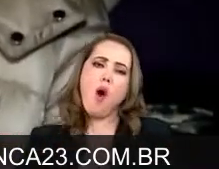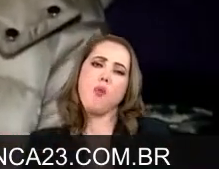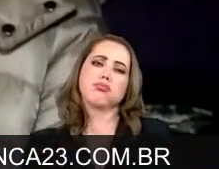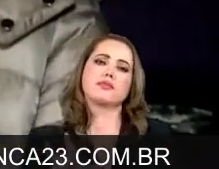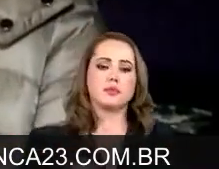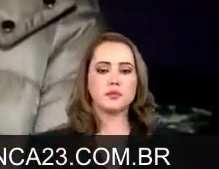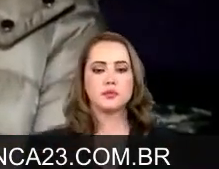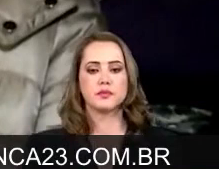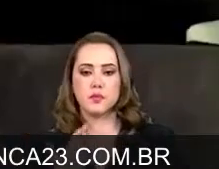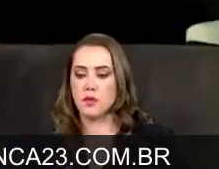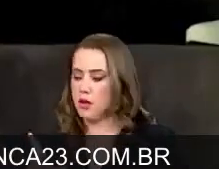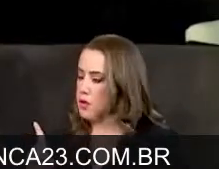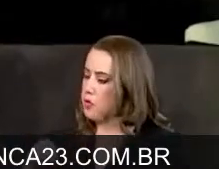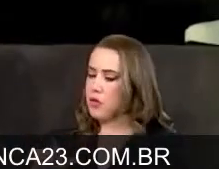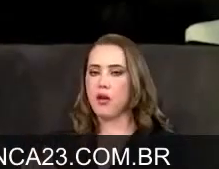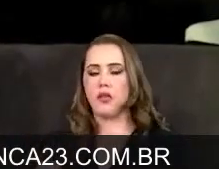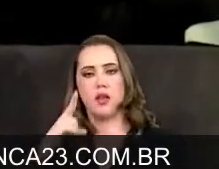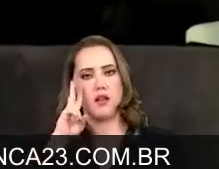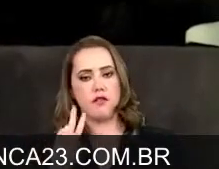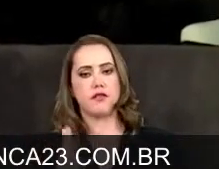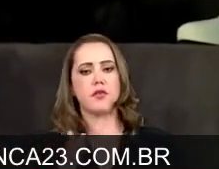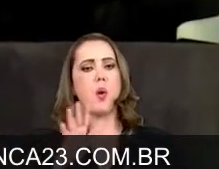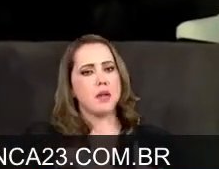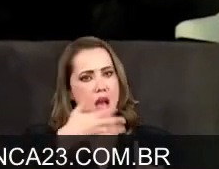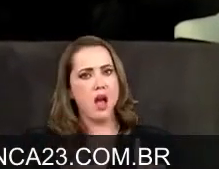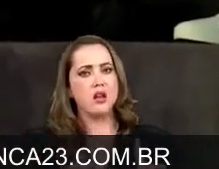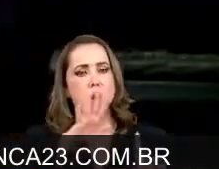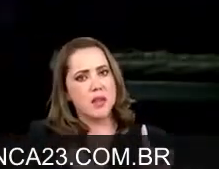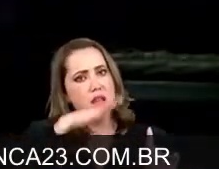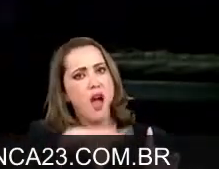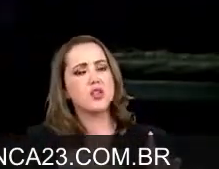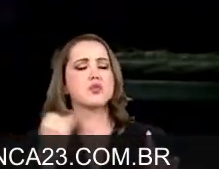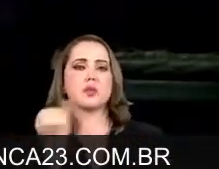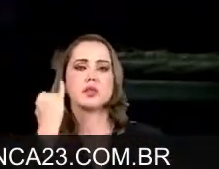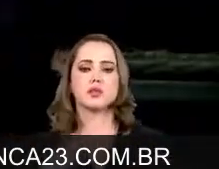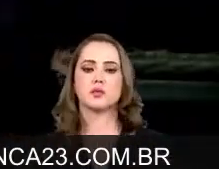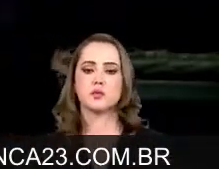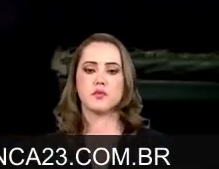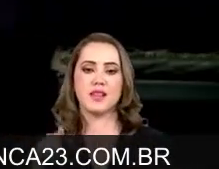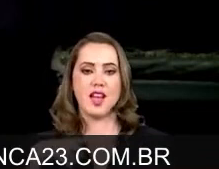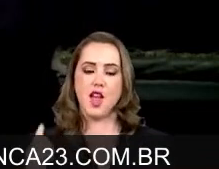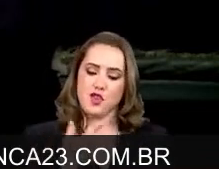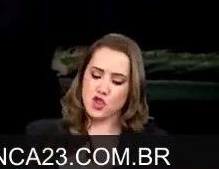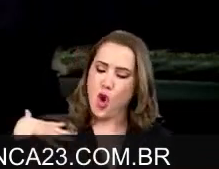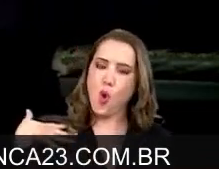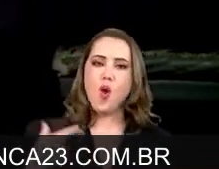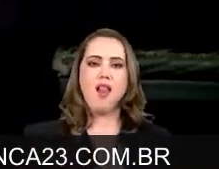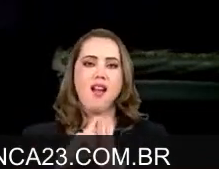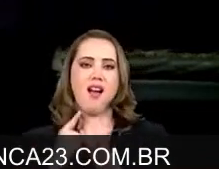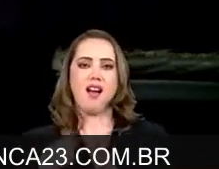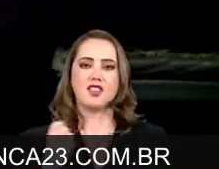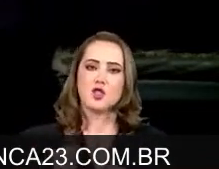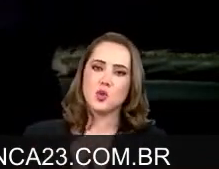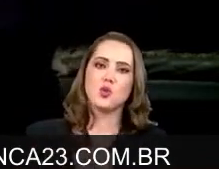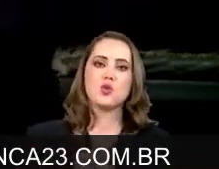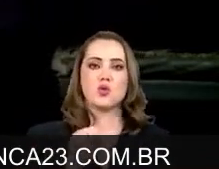pessoas presentes na cerimônia e achou a homenagem mais do que merecida. Ele devolveu aquele orgulho que a gente sentia com o